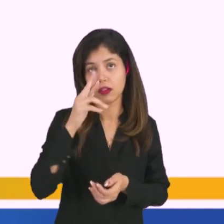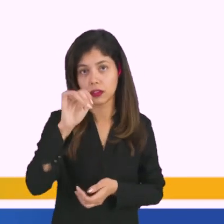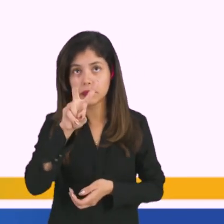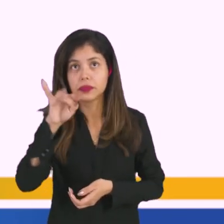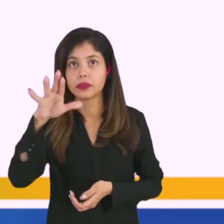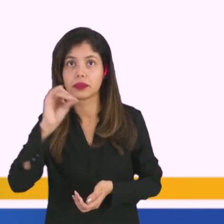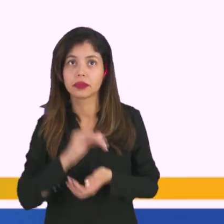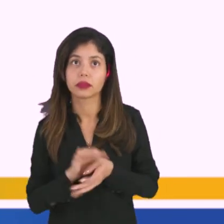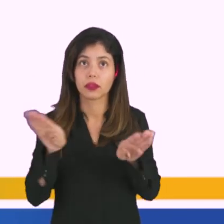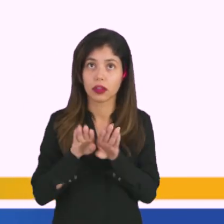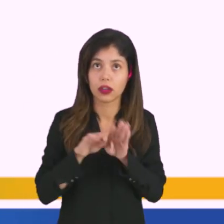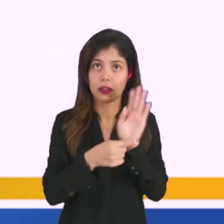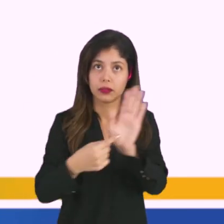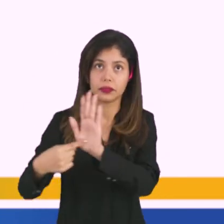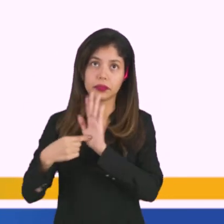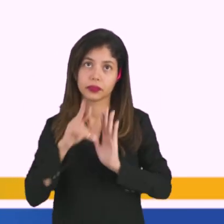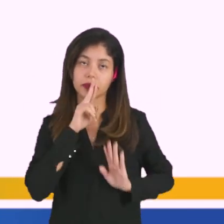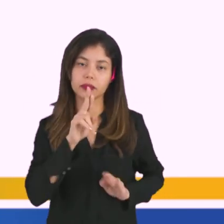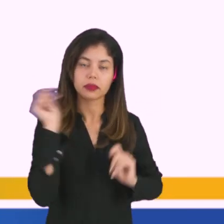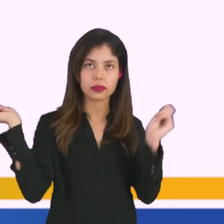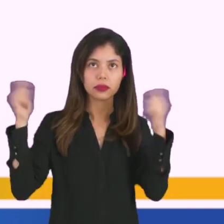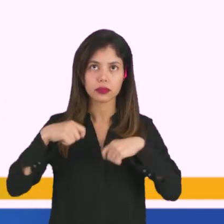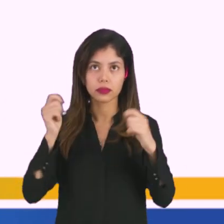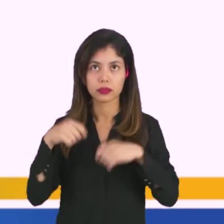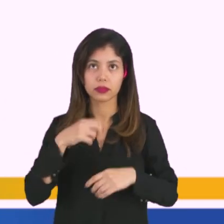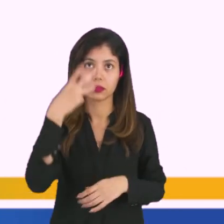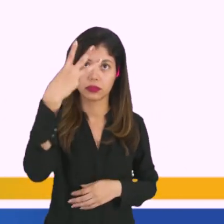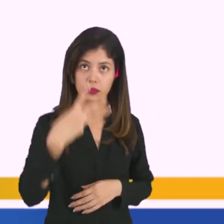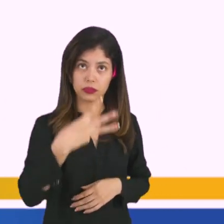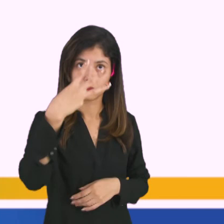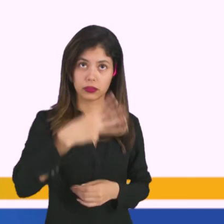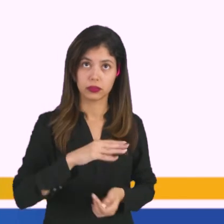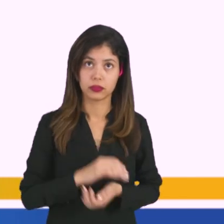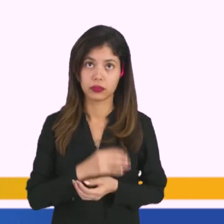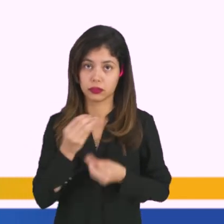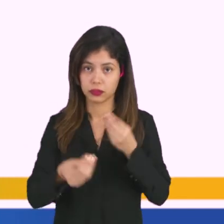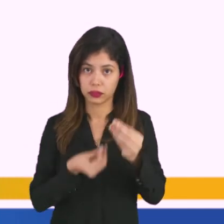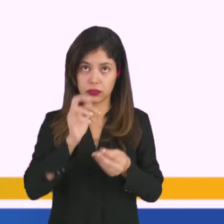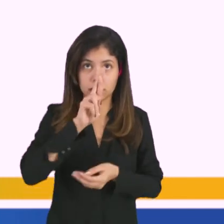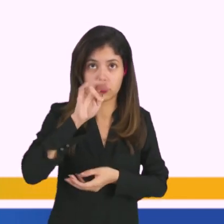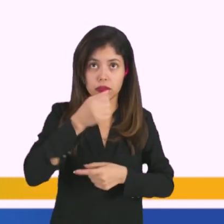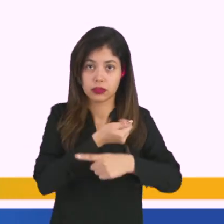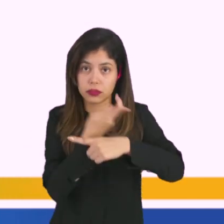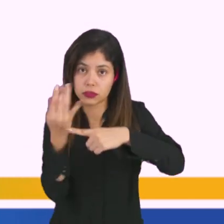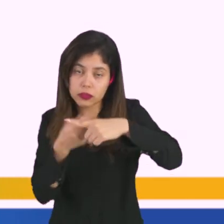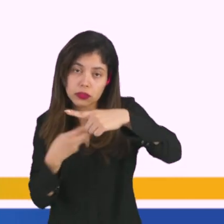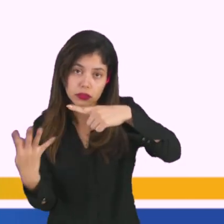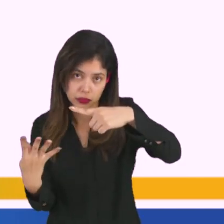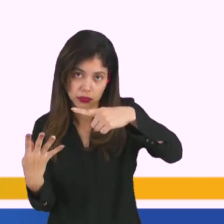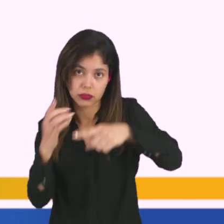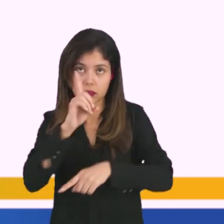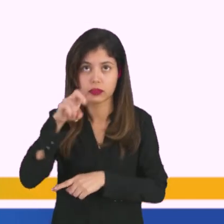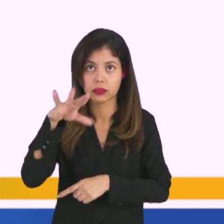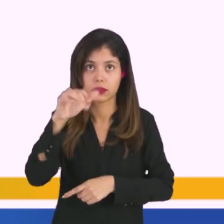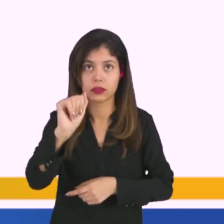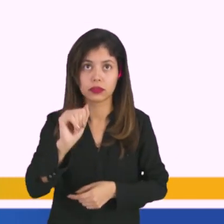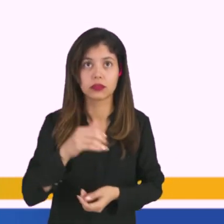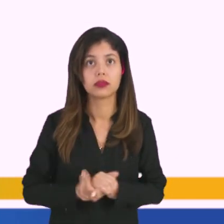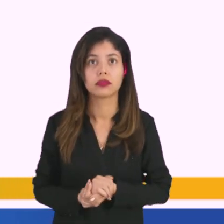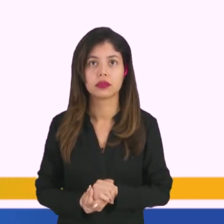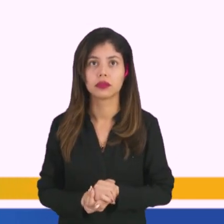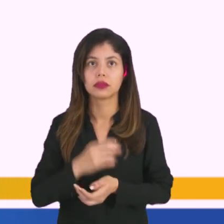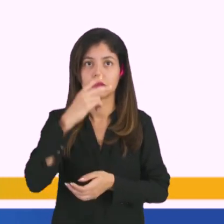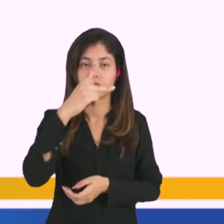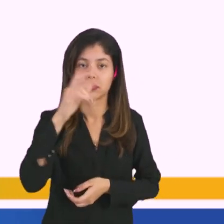favoráveis, eventos, e também representamos o resultado da probabilidade de 3 formas diferentes, né? A fracionária, a decimal